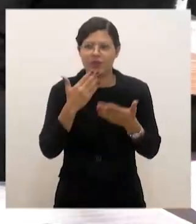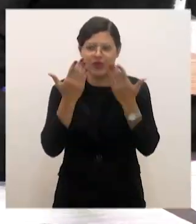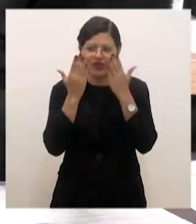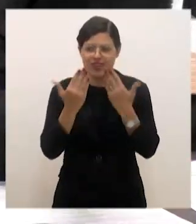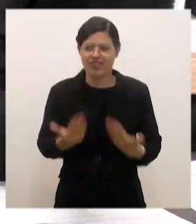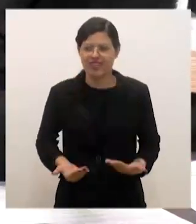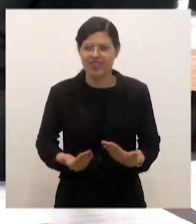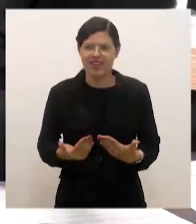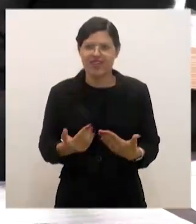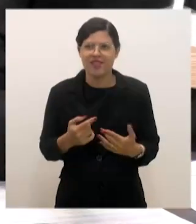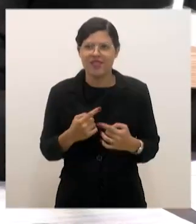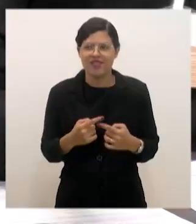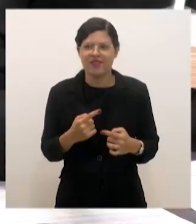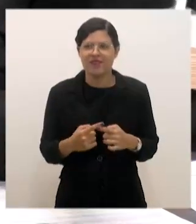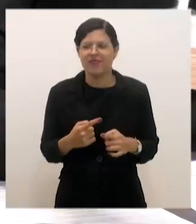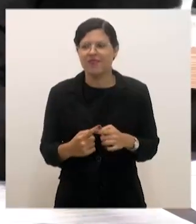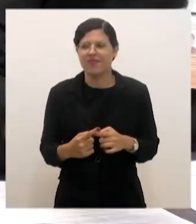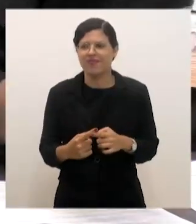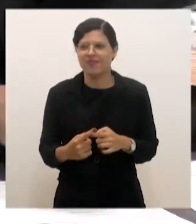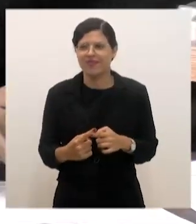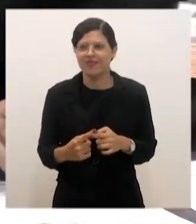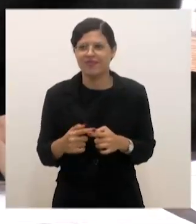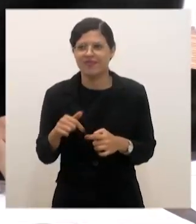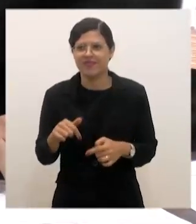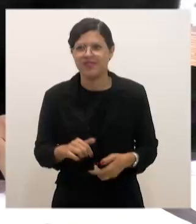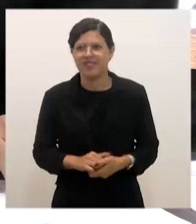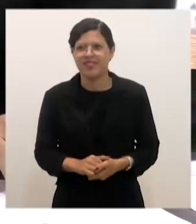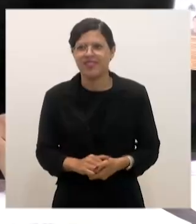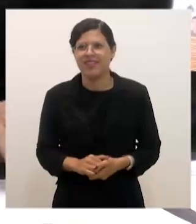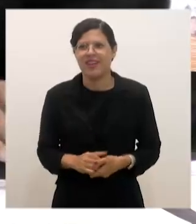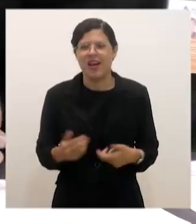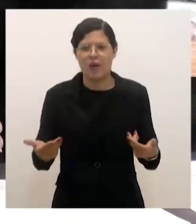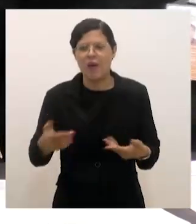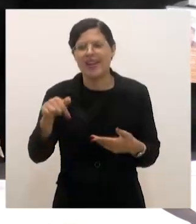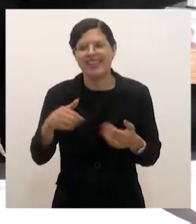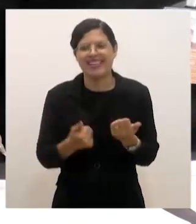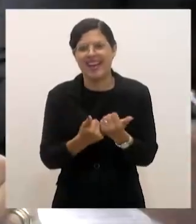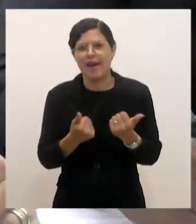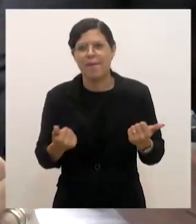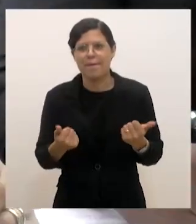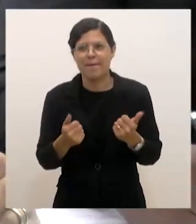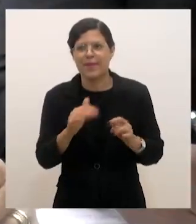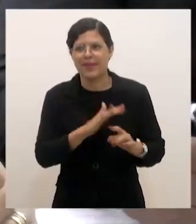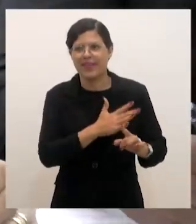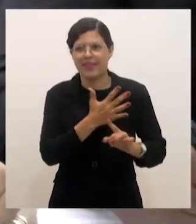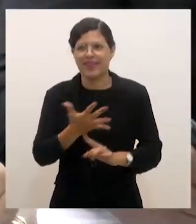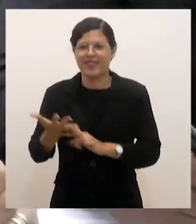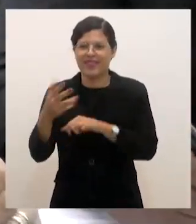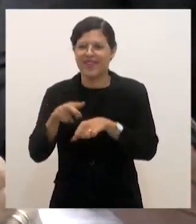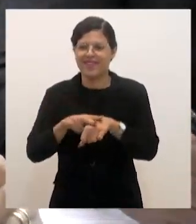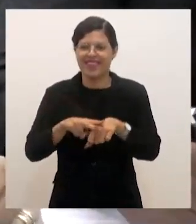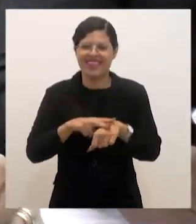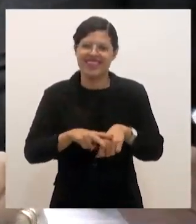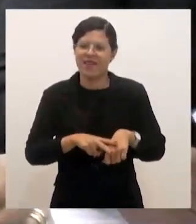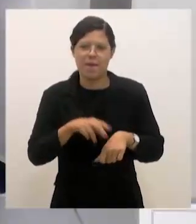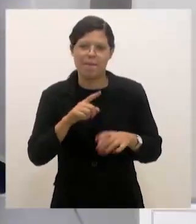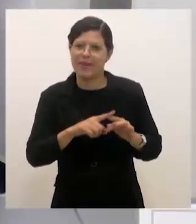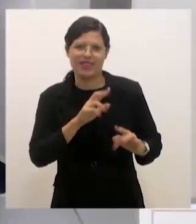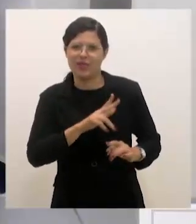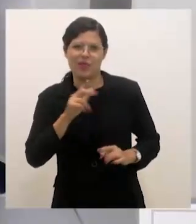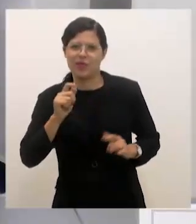do recém-convertido Verdão, deputado Pinoploc. Só não sou palmeirense. Presidente. Deputado Luiz